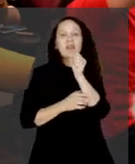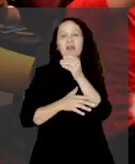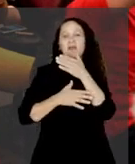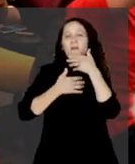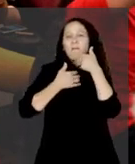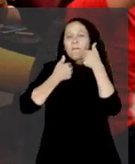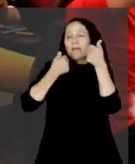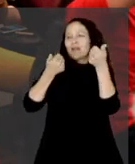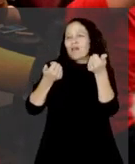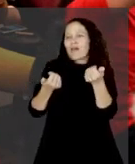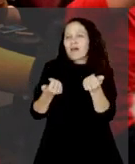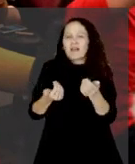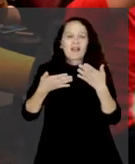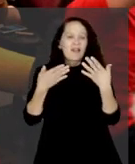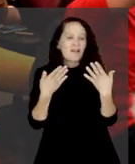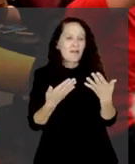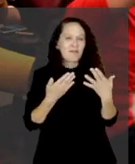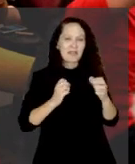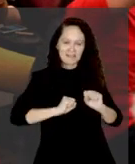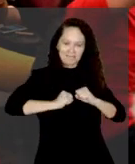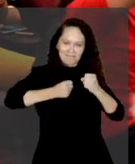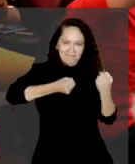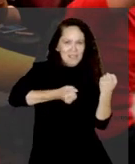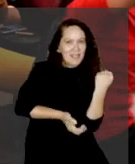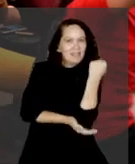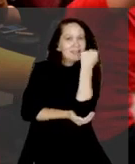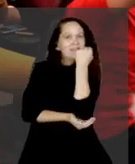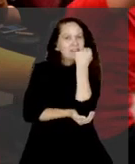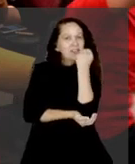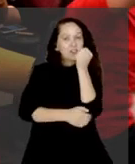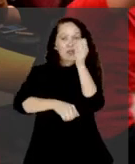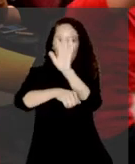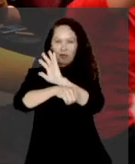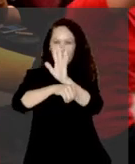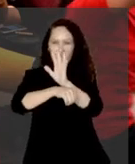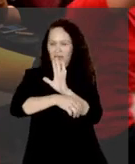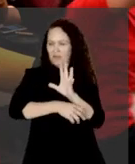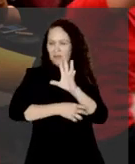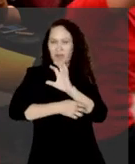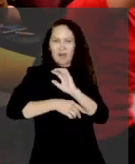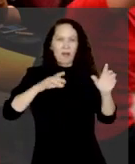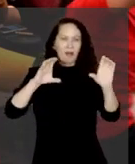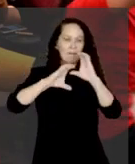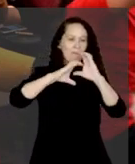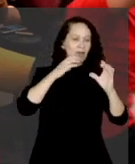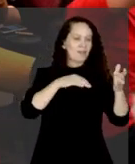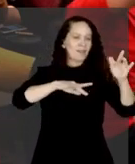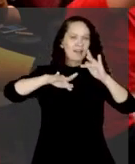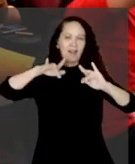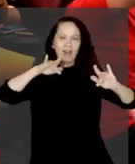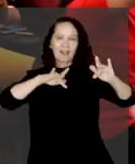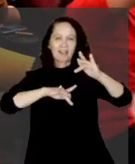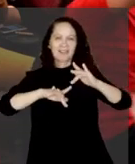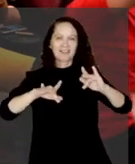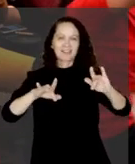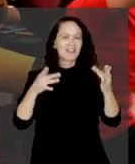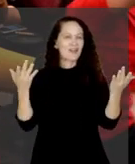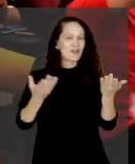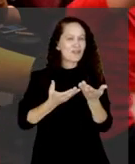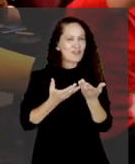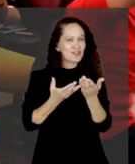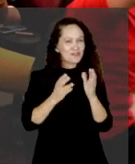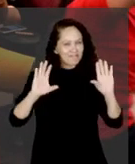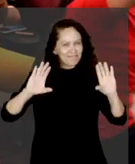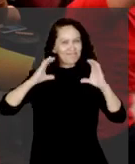saudade do PT, o senhor está crescendo nas pesquisas, e nós viemos aqui para dizer que